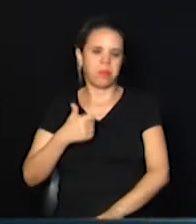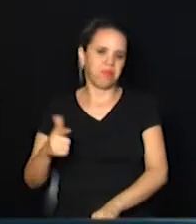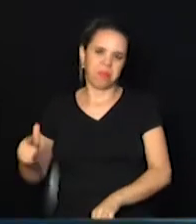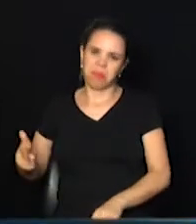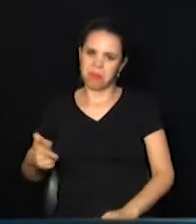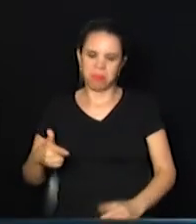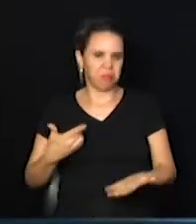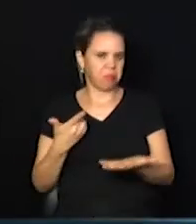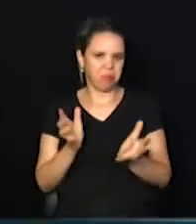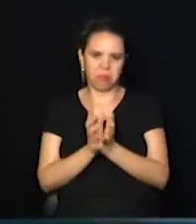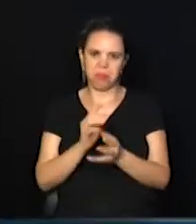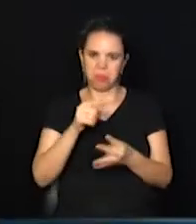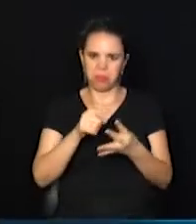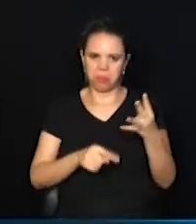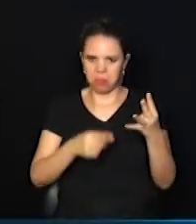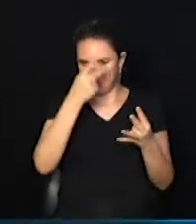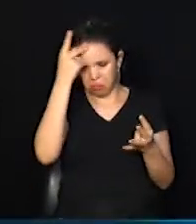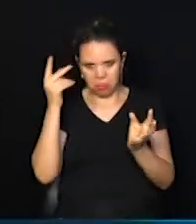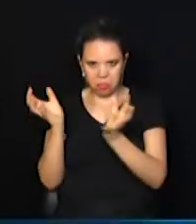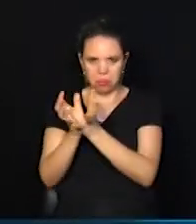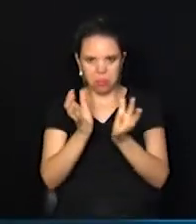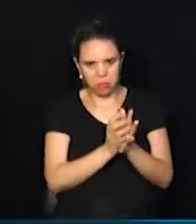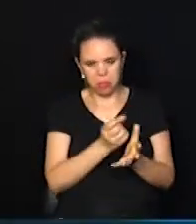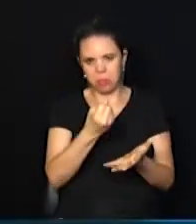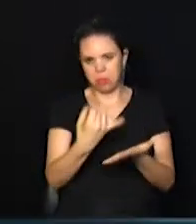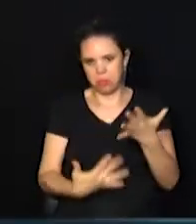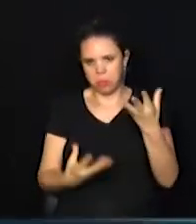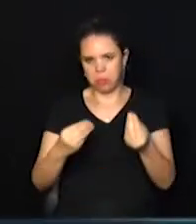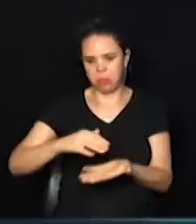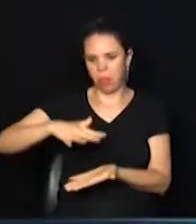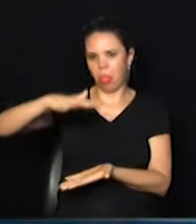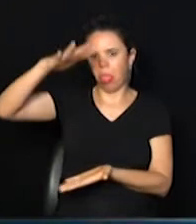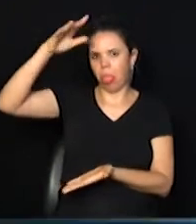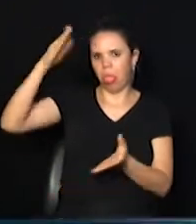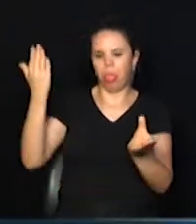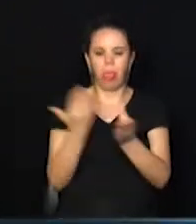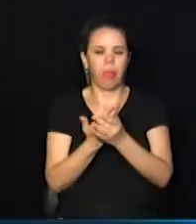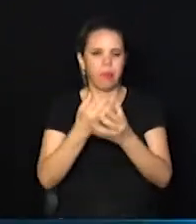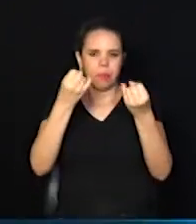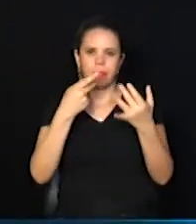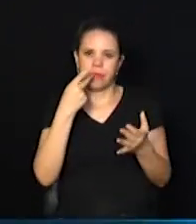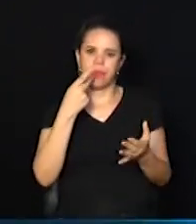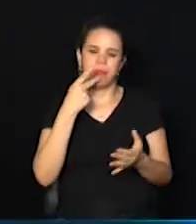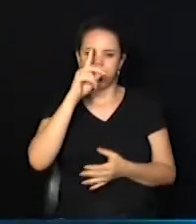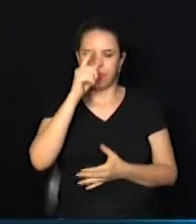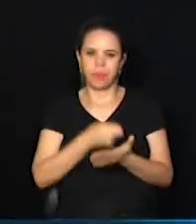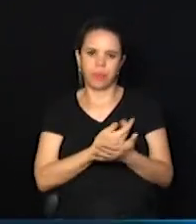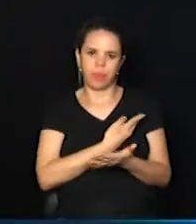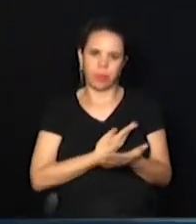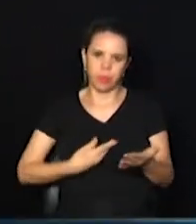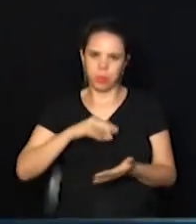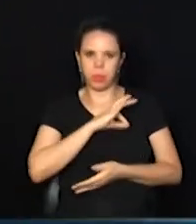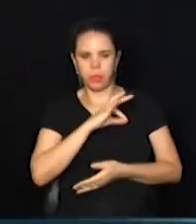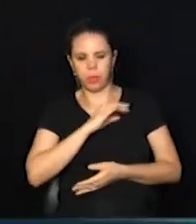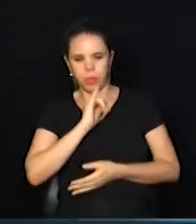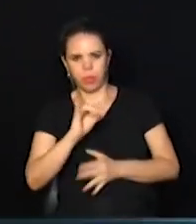equipe de investigação, que são 4 equipes para centenas de inquéritos. Isso tudo foi relatado pelas autoridades policiais,